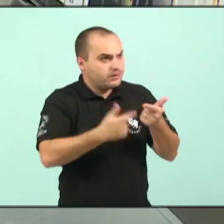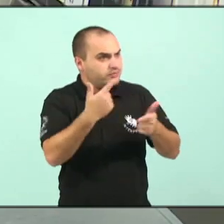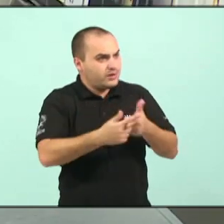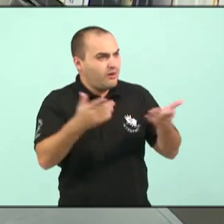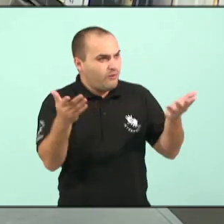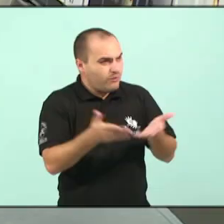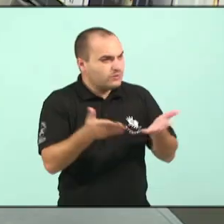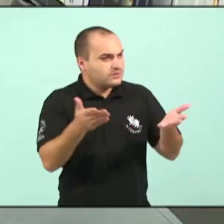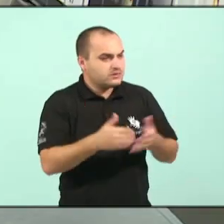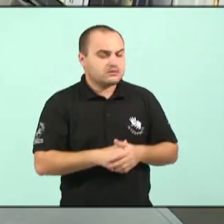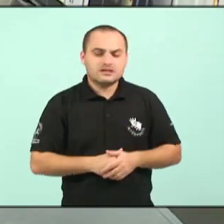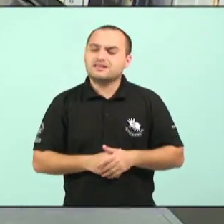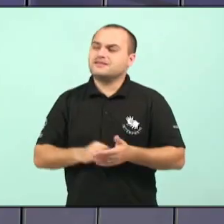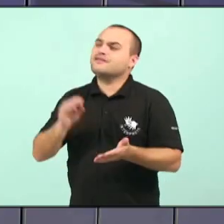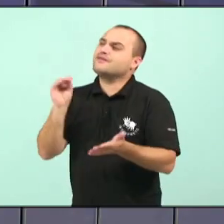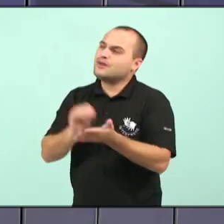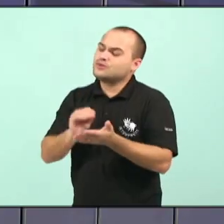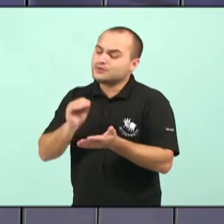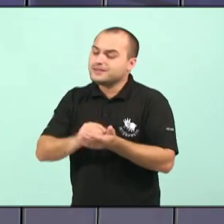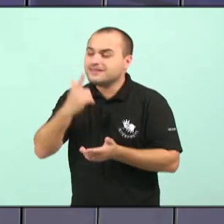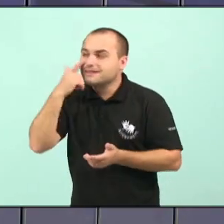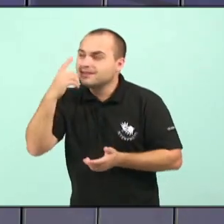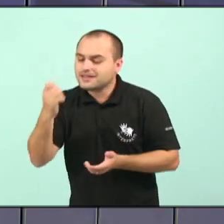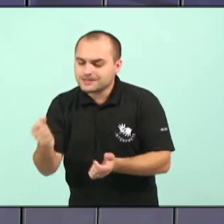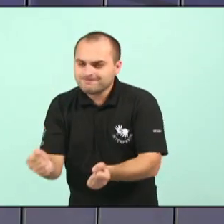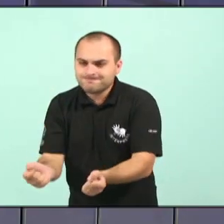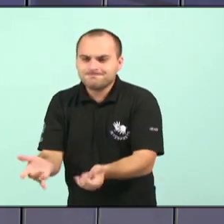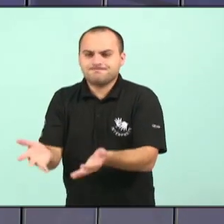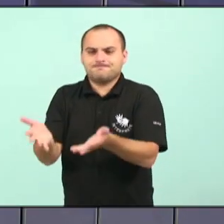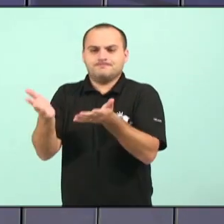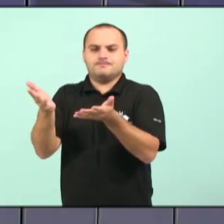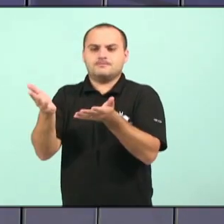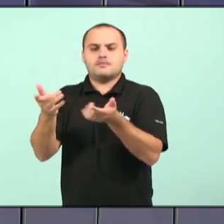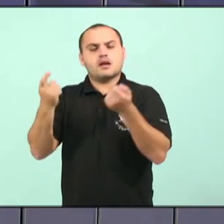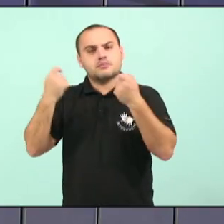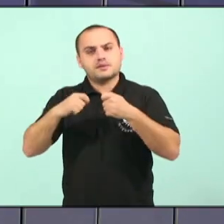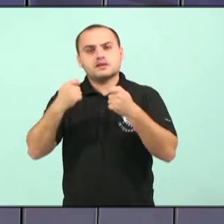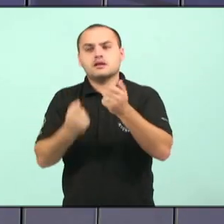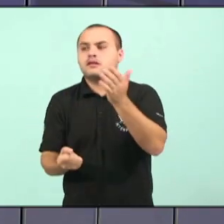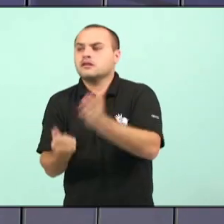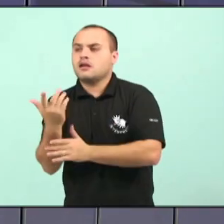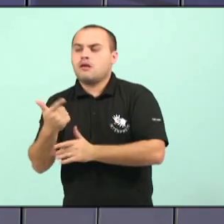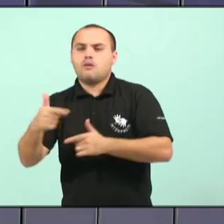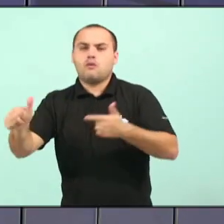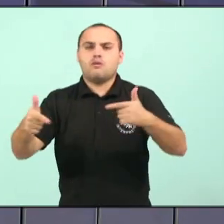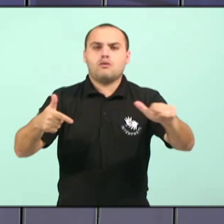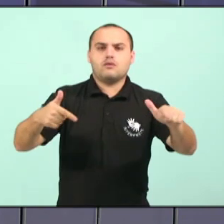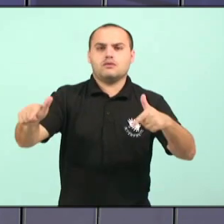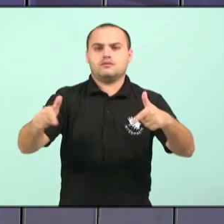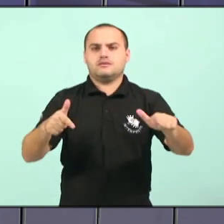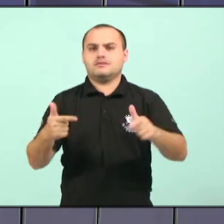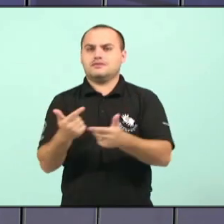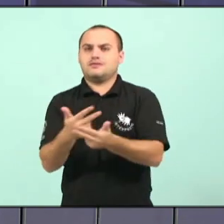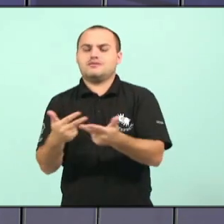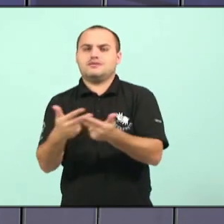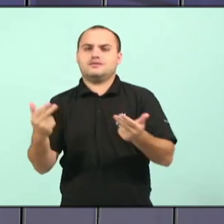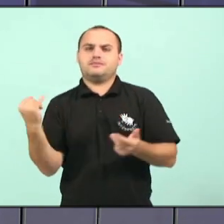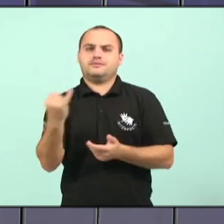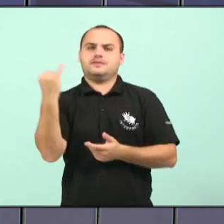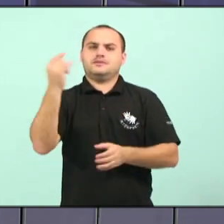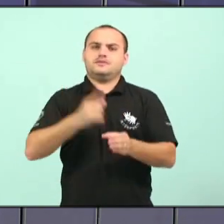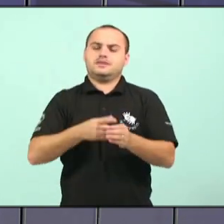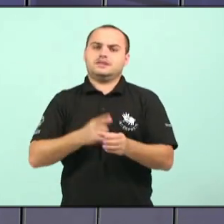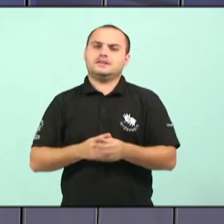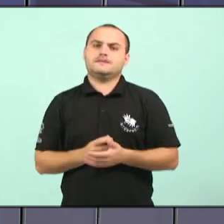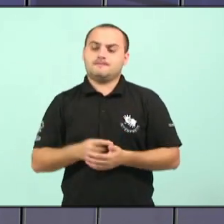Acho que faltou empenho, né? Como eu falei para você, nós precisamos criar alternativas econômicas da cidade, precisamos, e entendo que isso é de